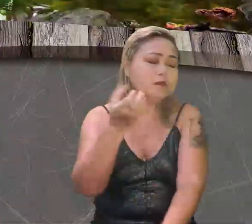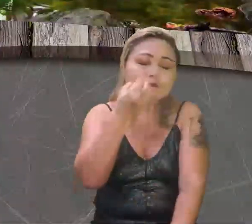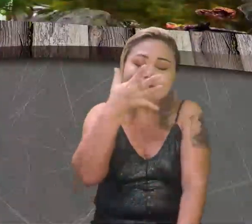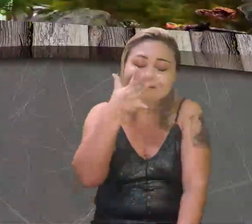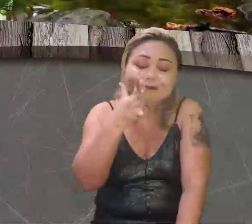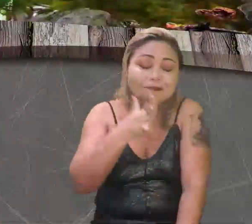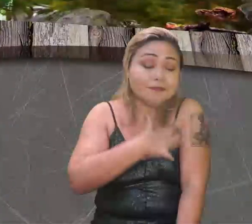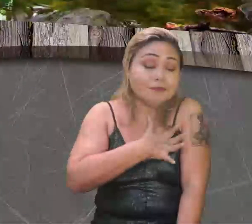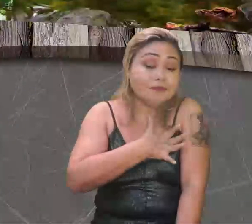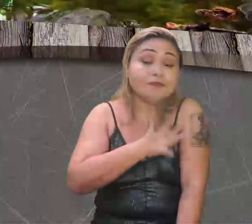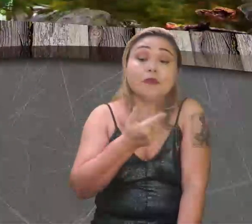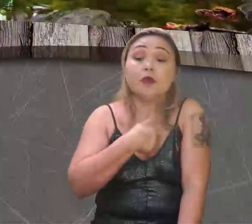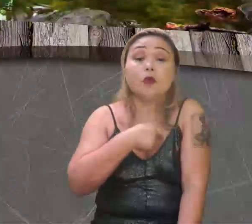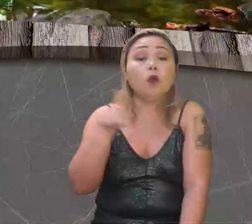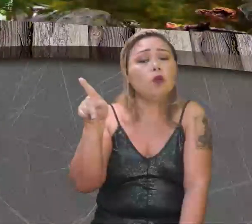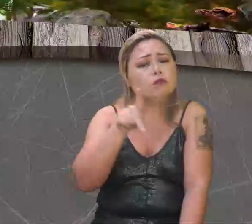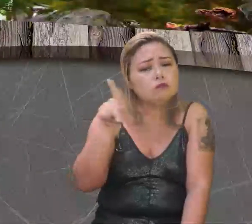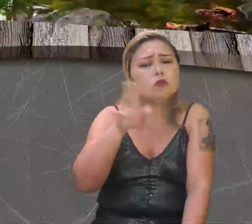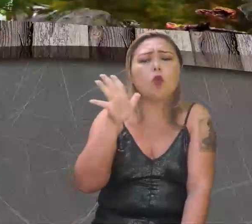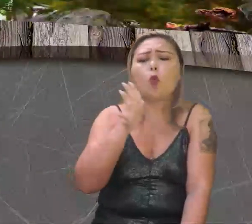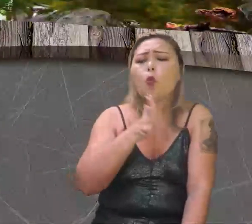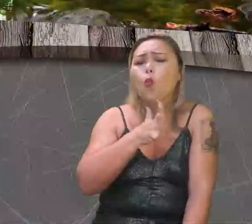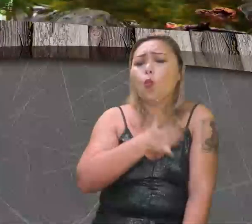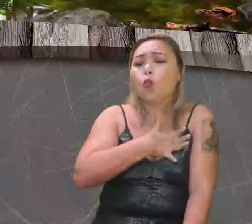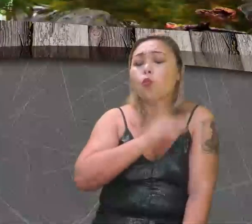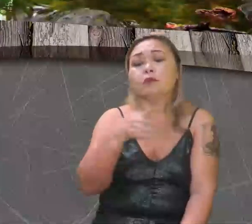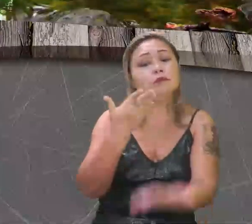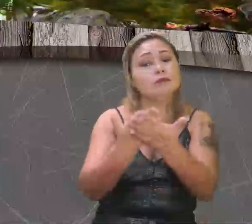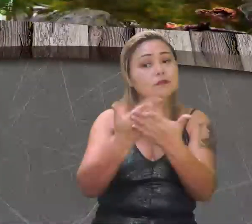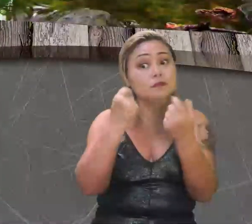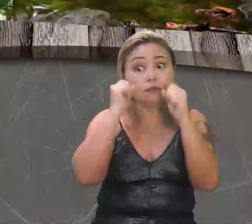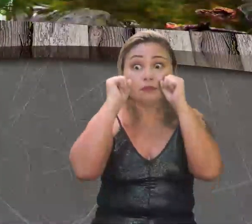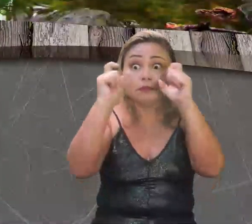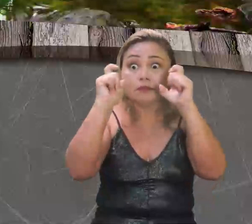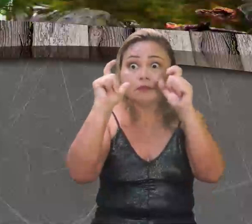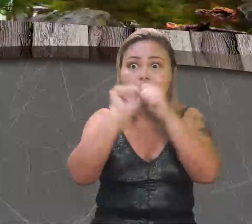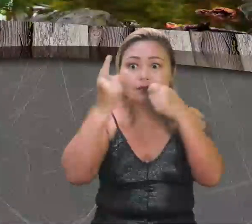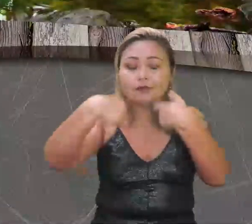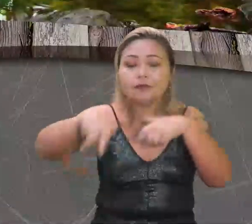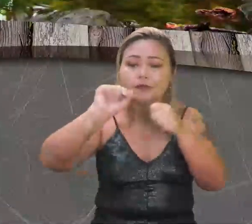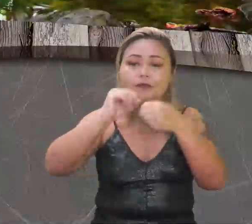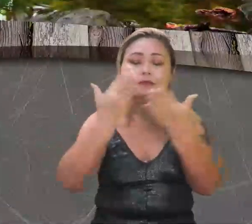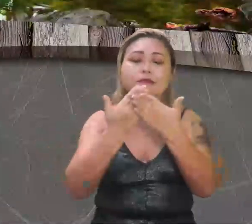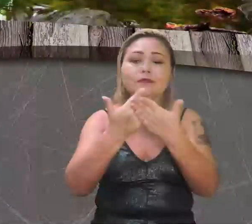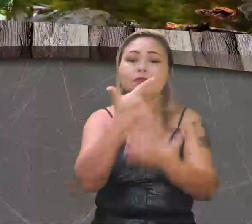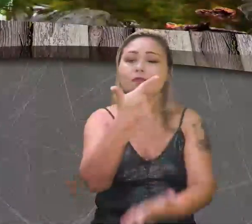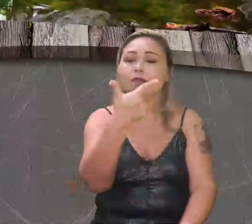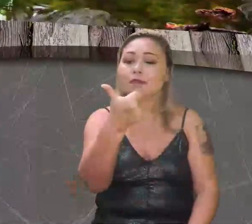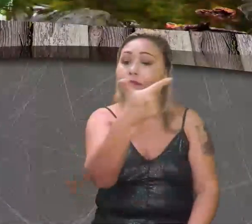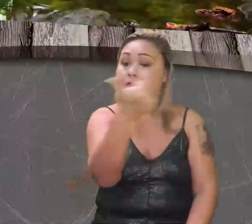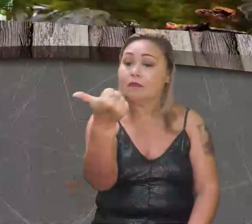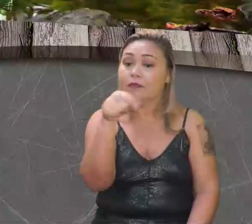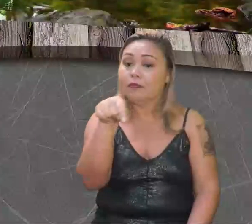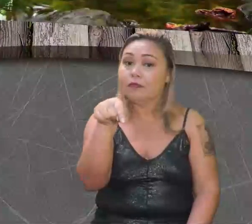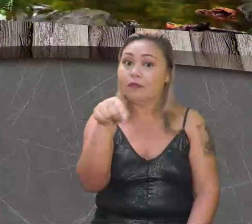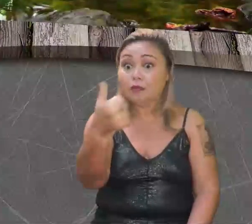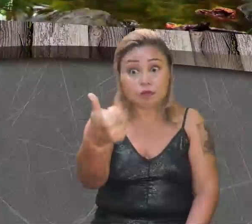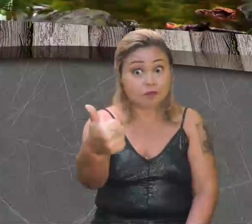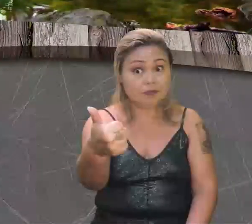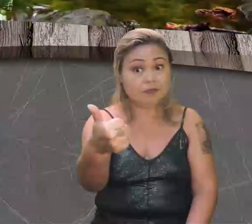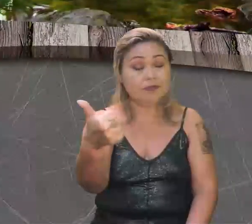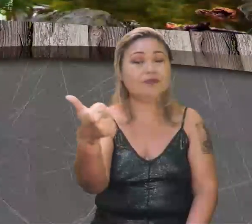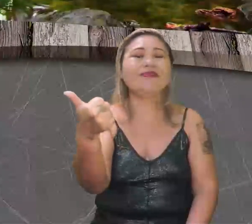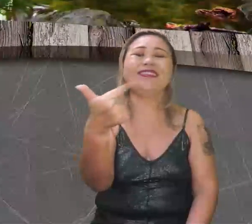tá? Modéstia à parte, a prof gosta desse negócio. Presta atenção, então, para a nossa aula, que foi a aula